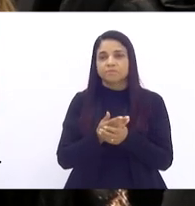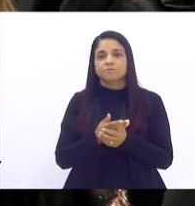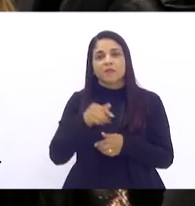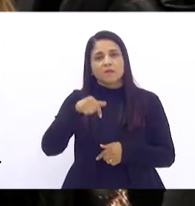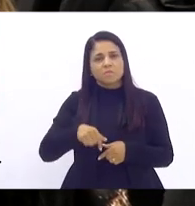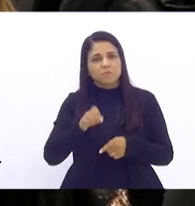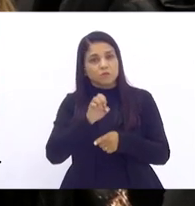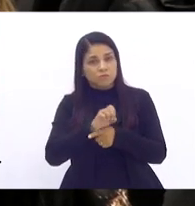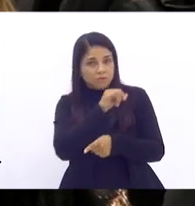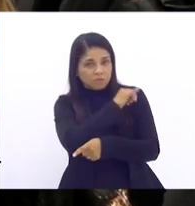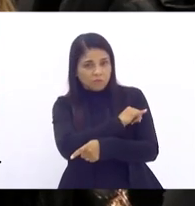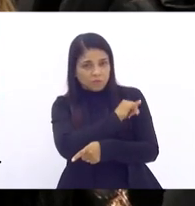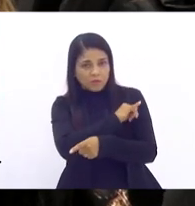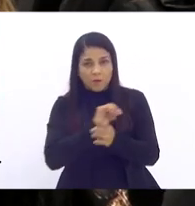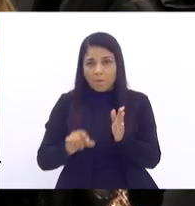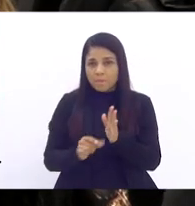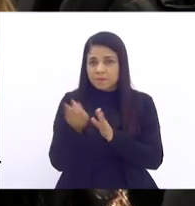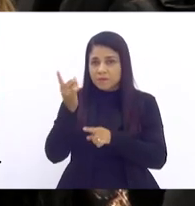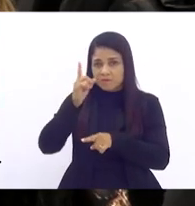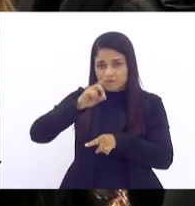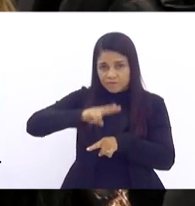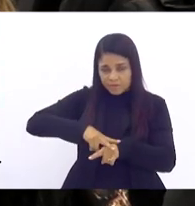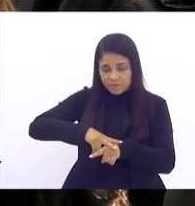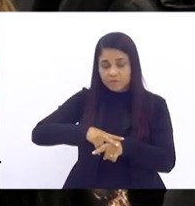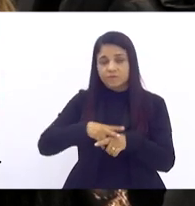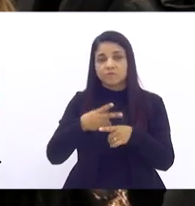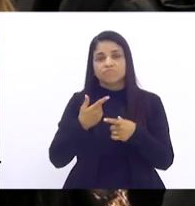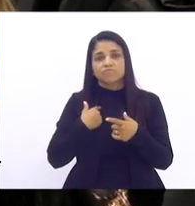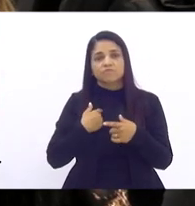a gente a gente está institucionalizando